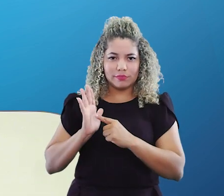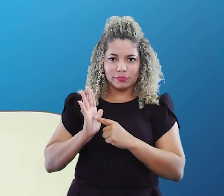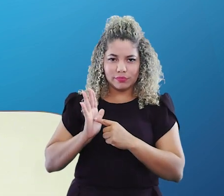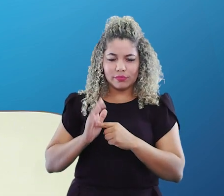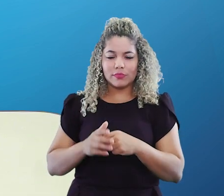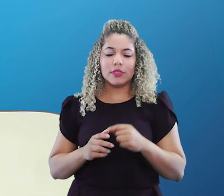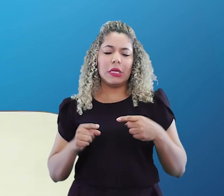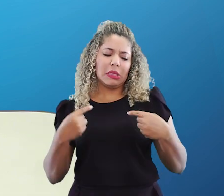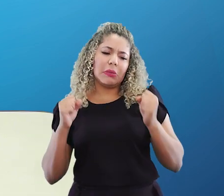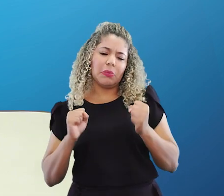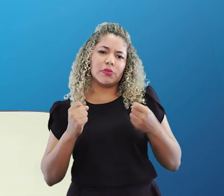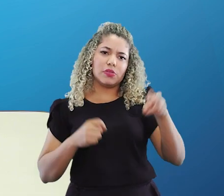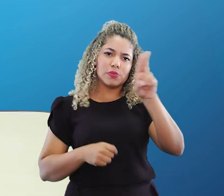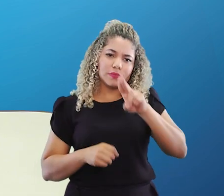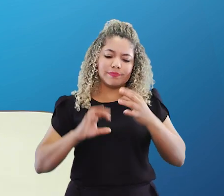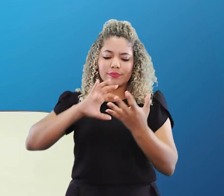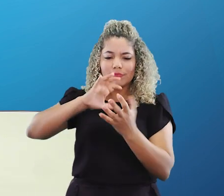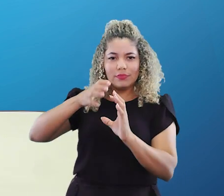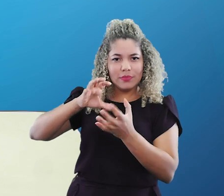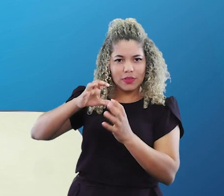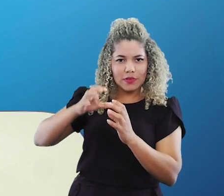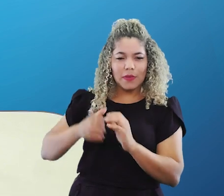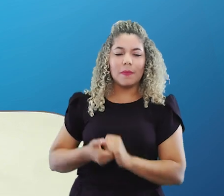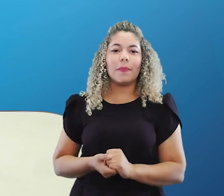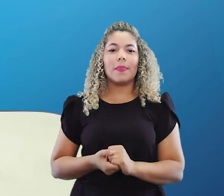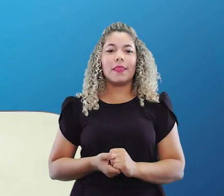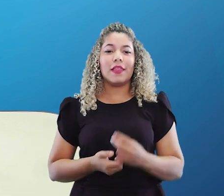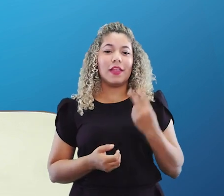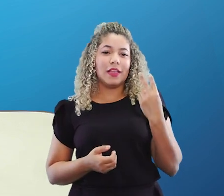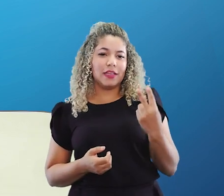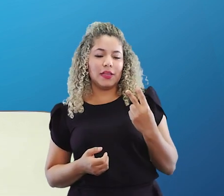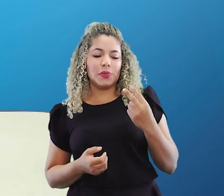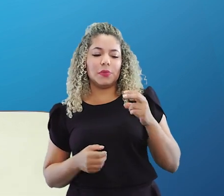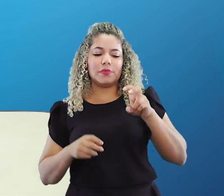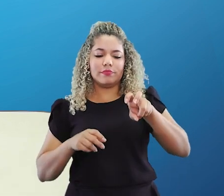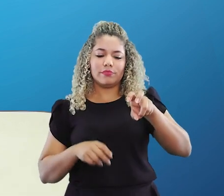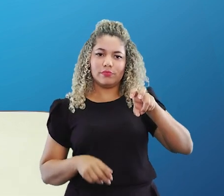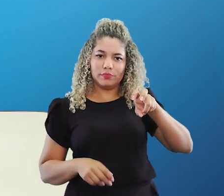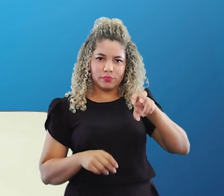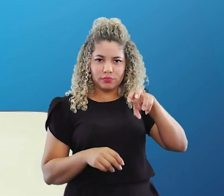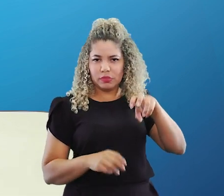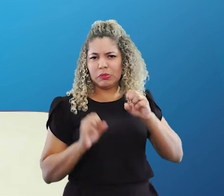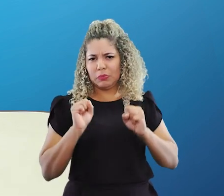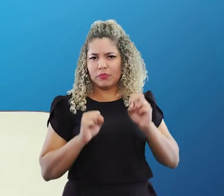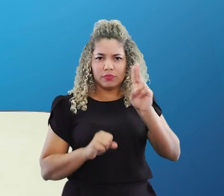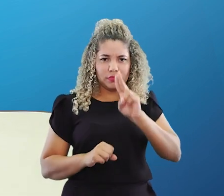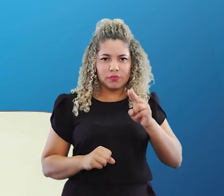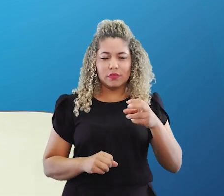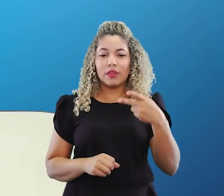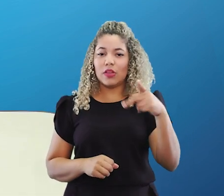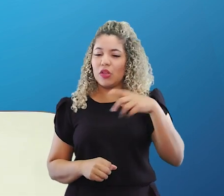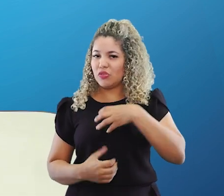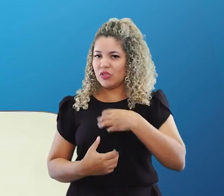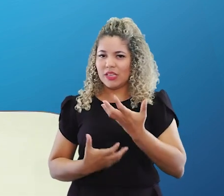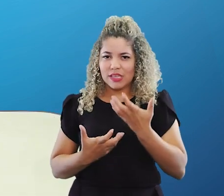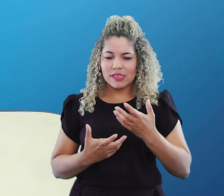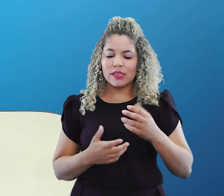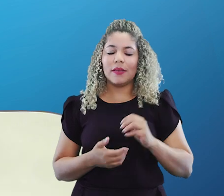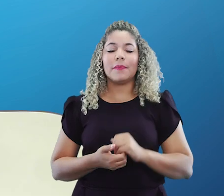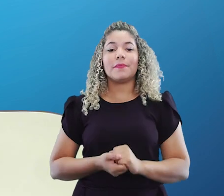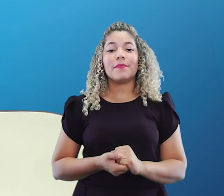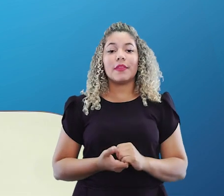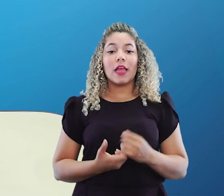ser uma roda, à medida que nós temos aqui duas atrás ou na frente, poderia ser 4 rodas, isso fica a